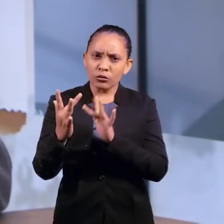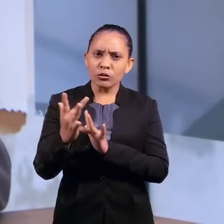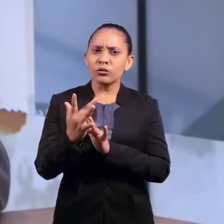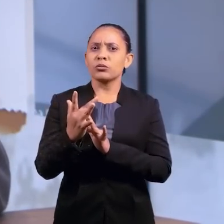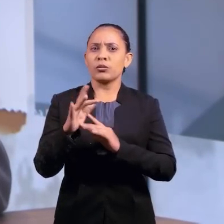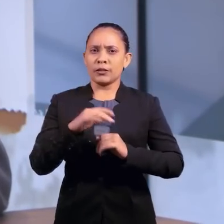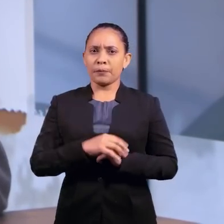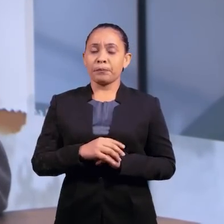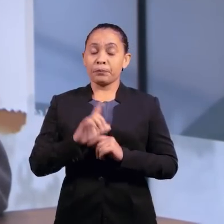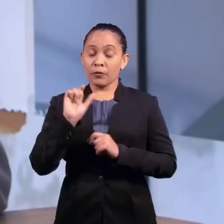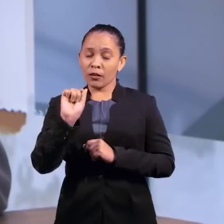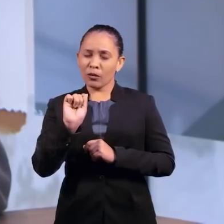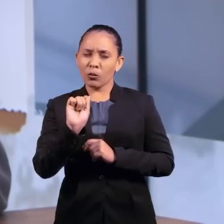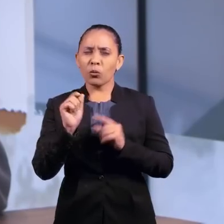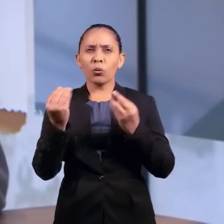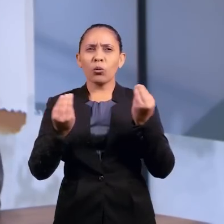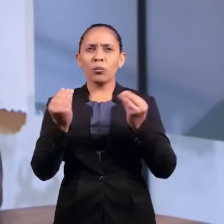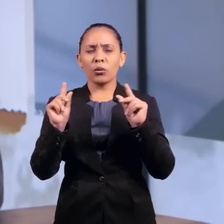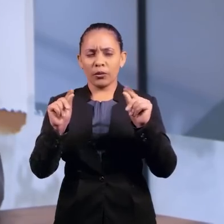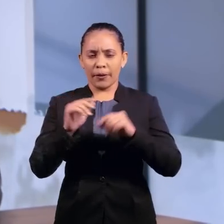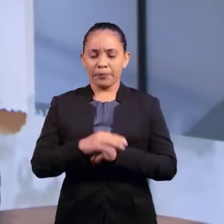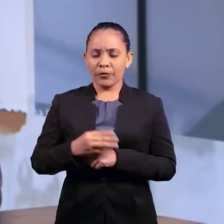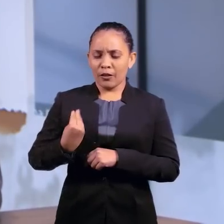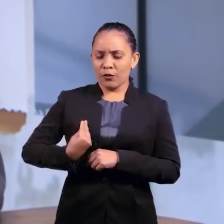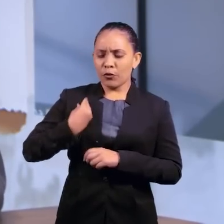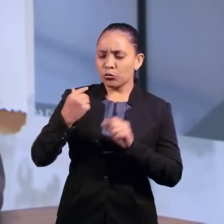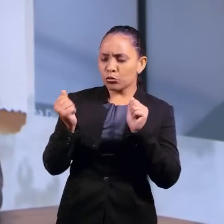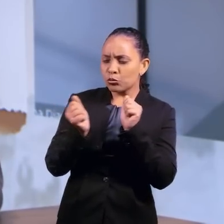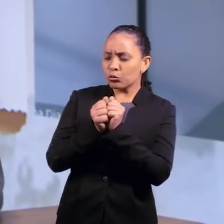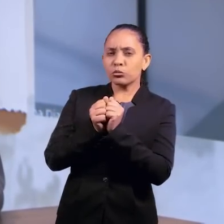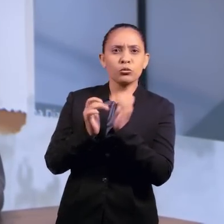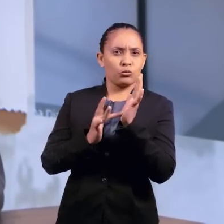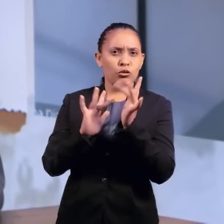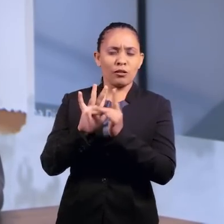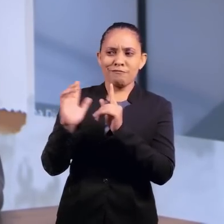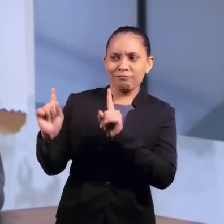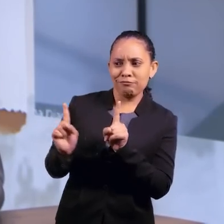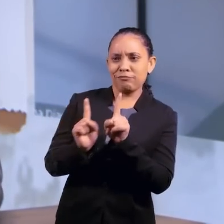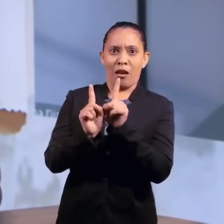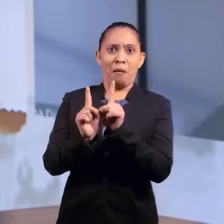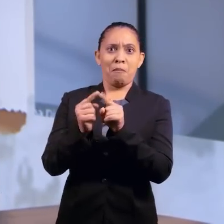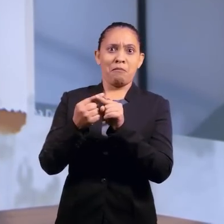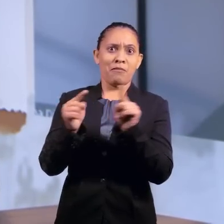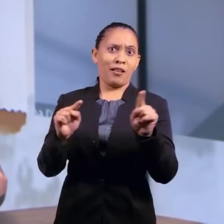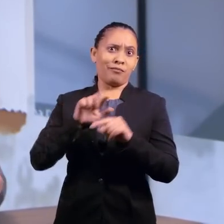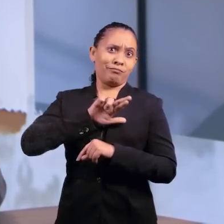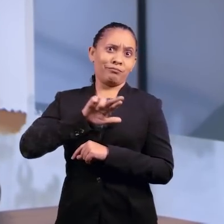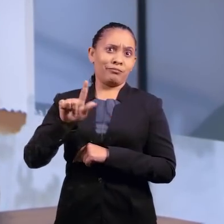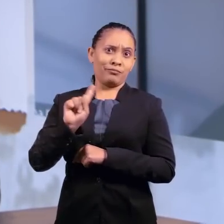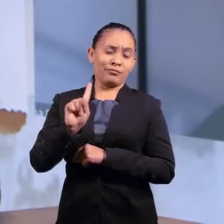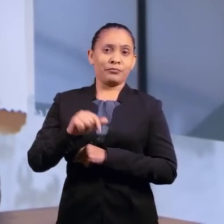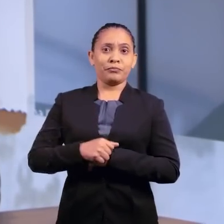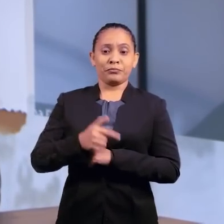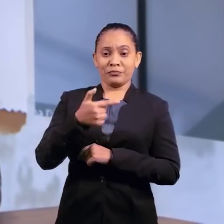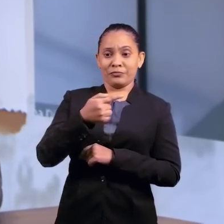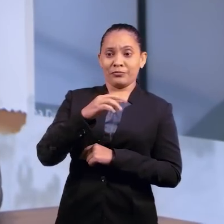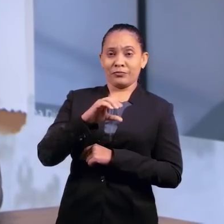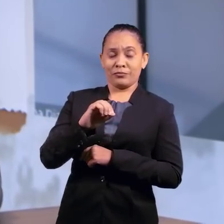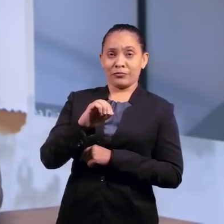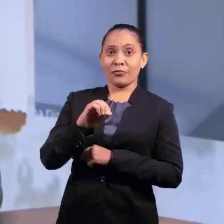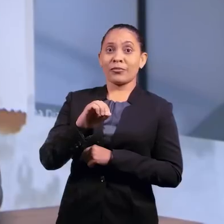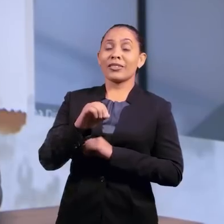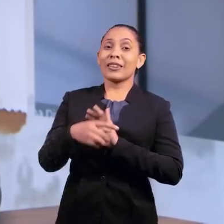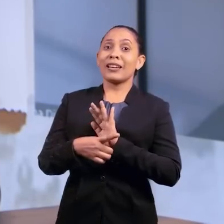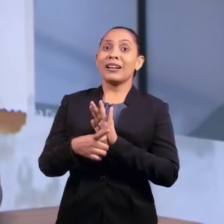como se ele tivesse vivido com o Senhor Jesus no seu ministério. E na verdade não, foram 700 anos antes dele vir ao